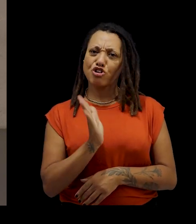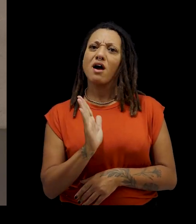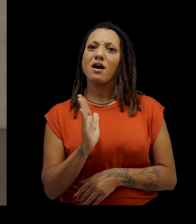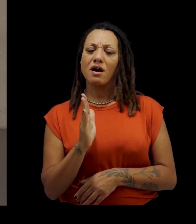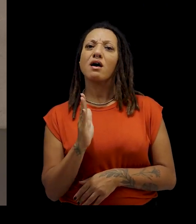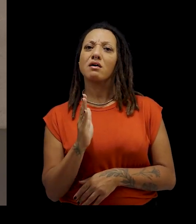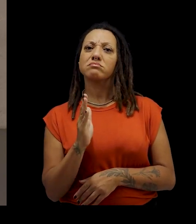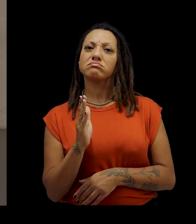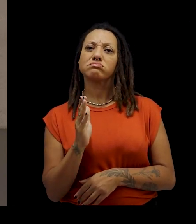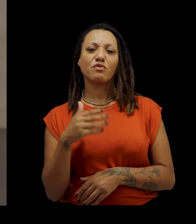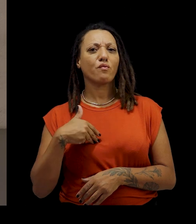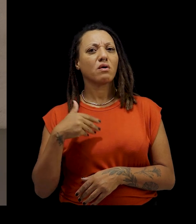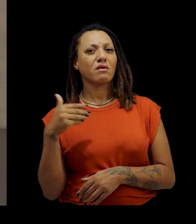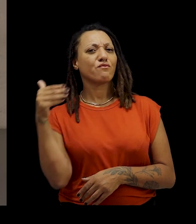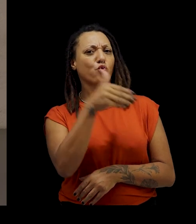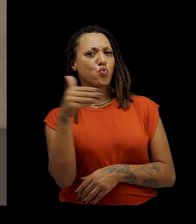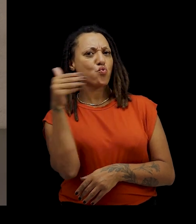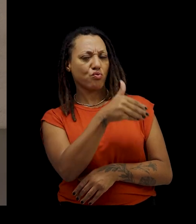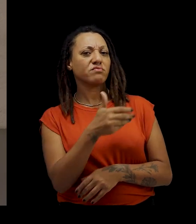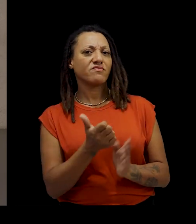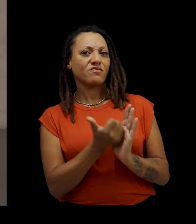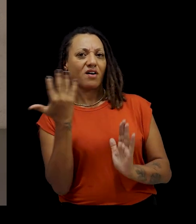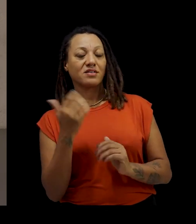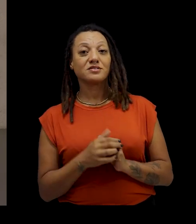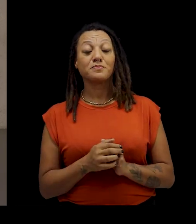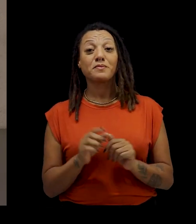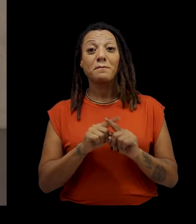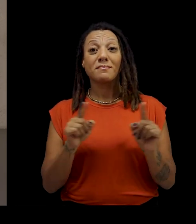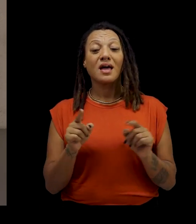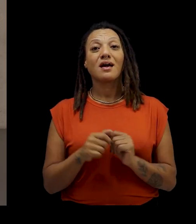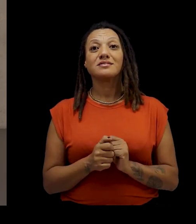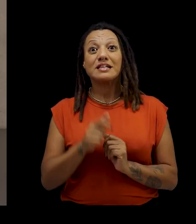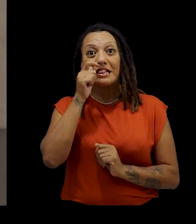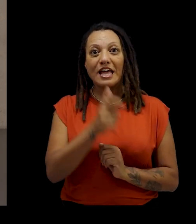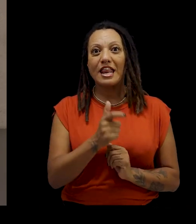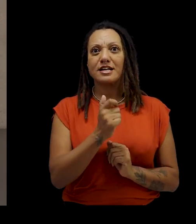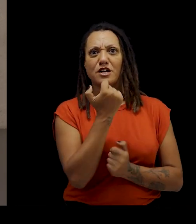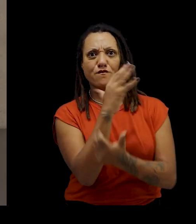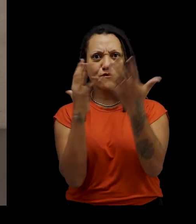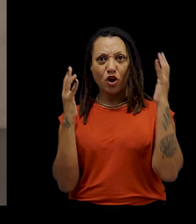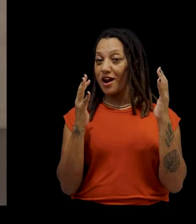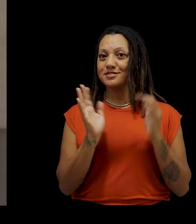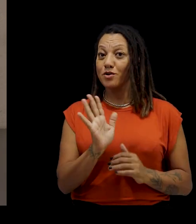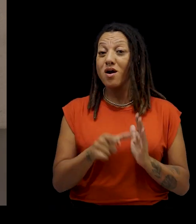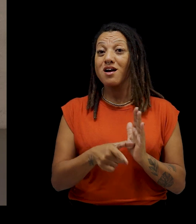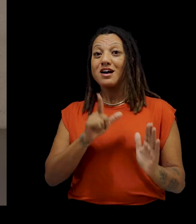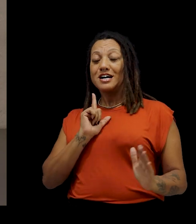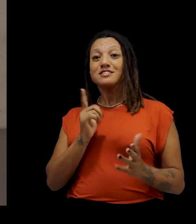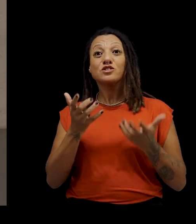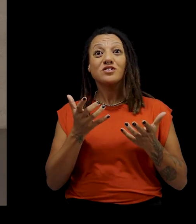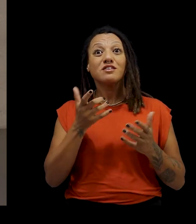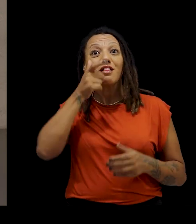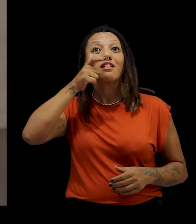Desde então já fui algumas vezes, mas foi muito um interesse, antes de ser um interesse na floresta,